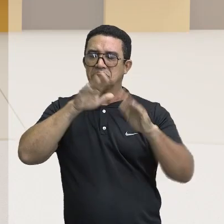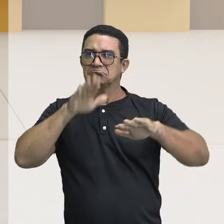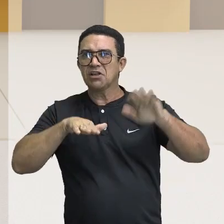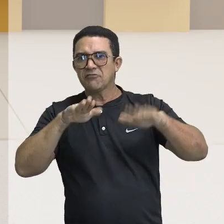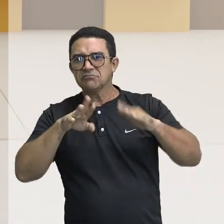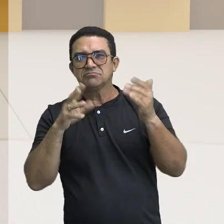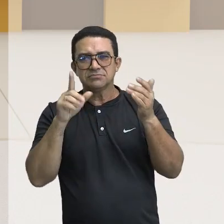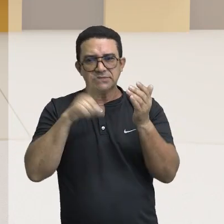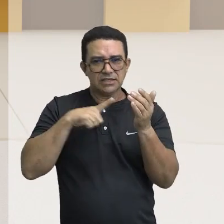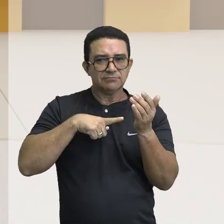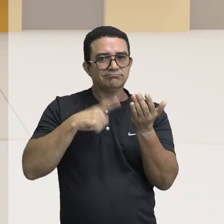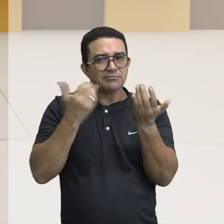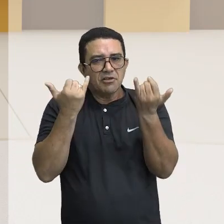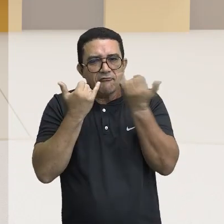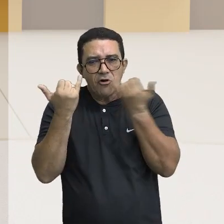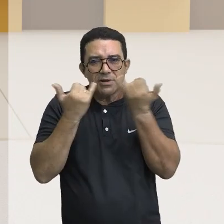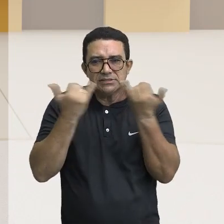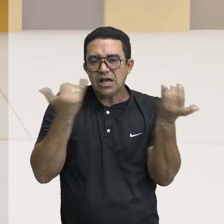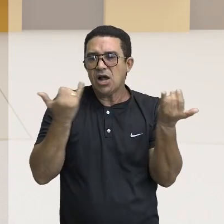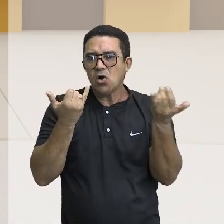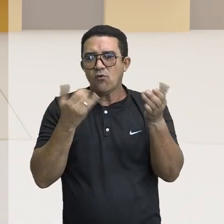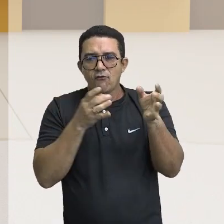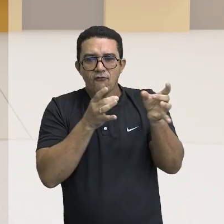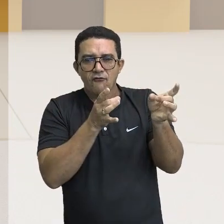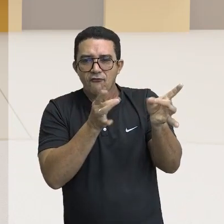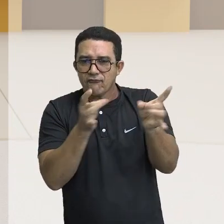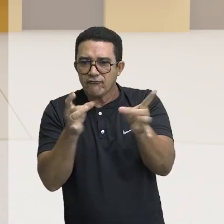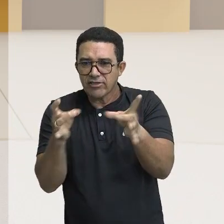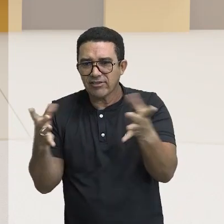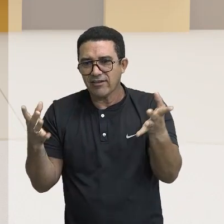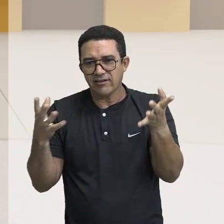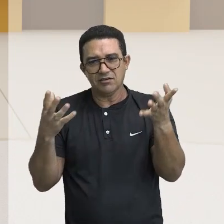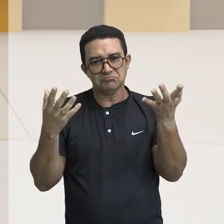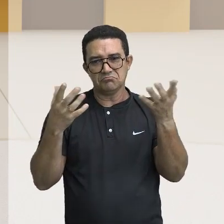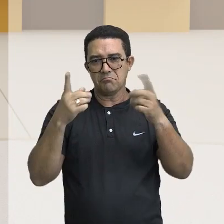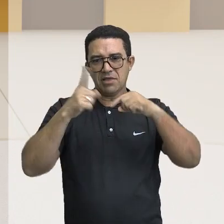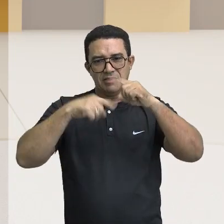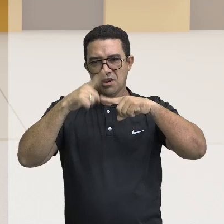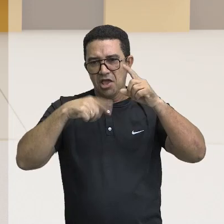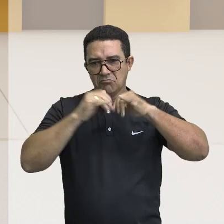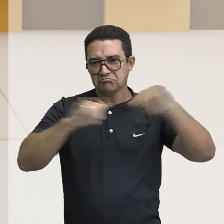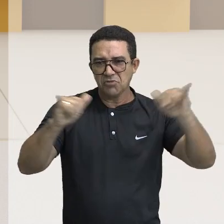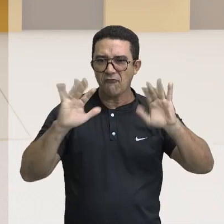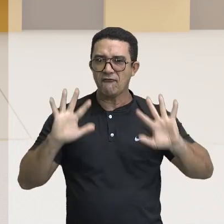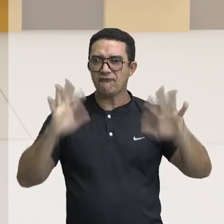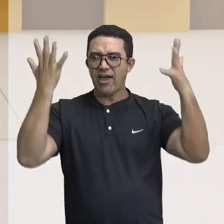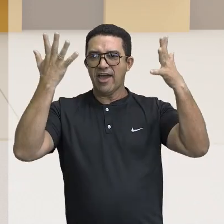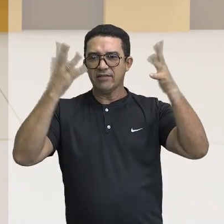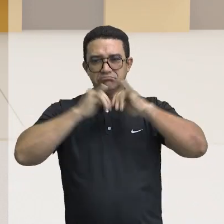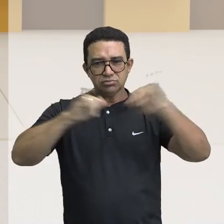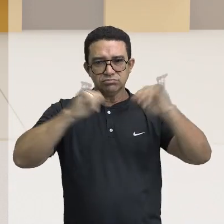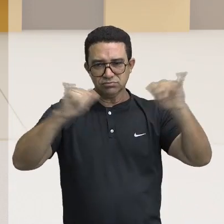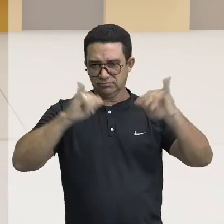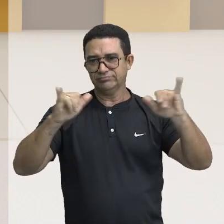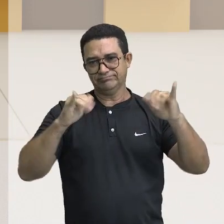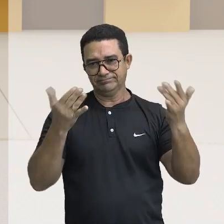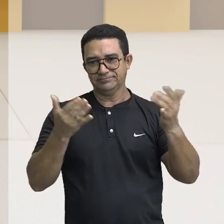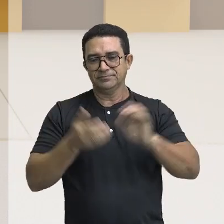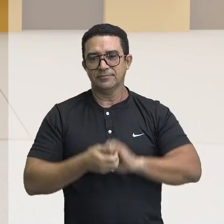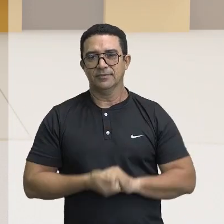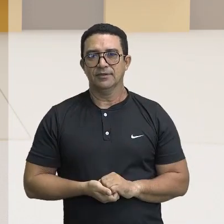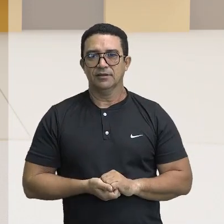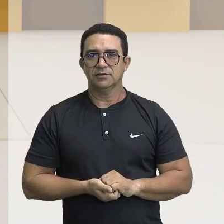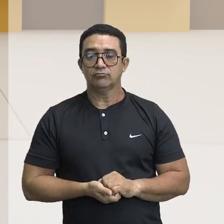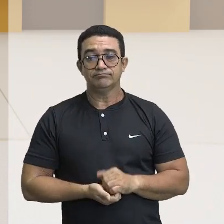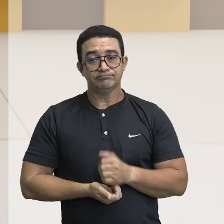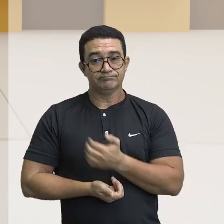uma informação sobre uma venda, ou sobre uma divulgação, sobre um evento, ou coisas do tipo. Aqui a